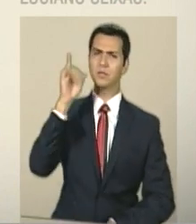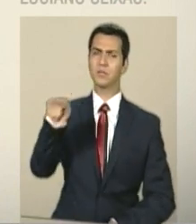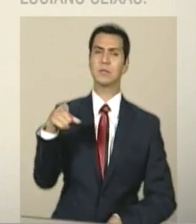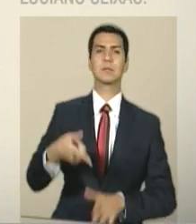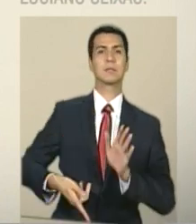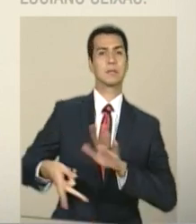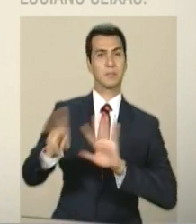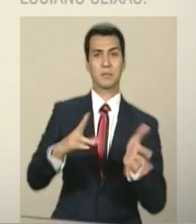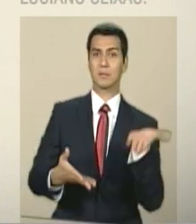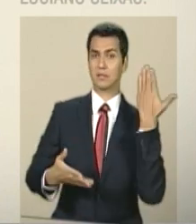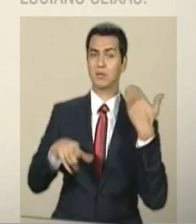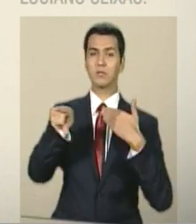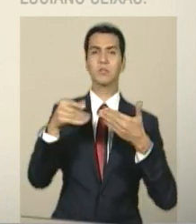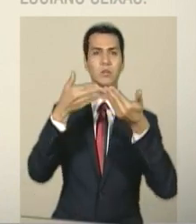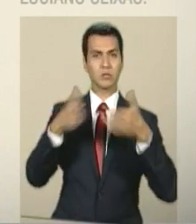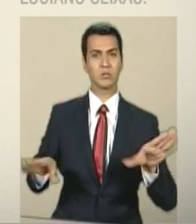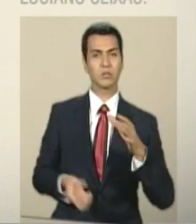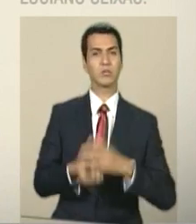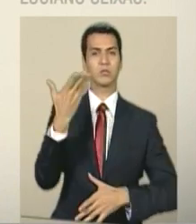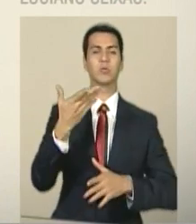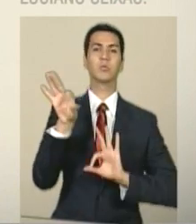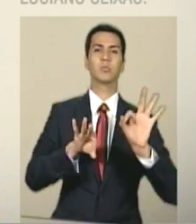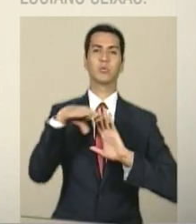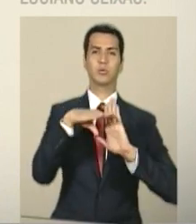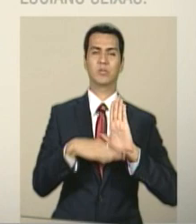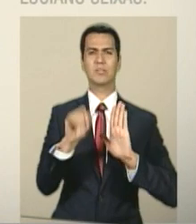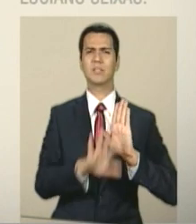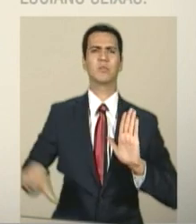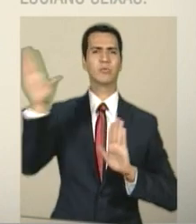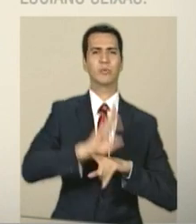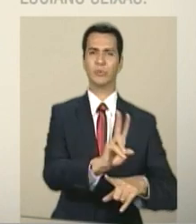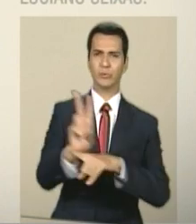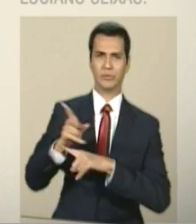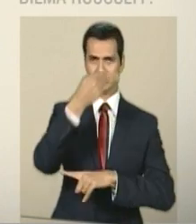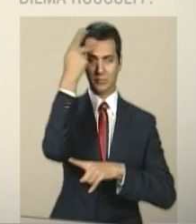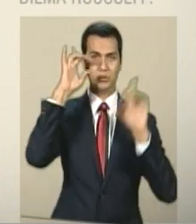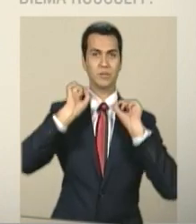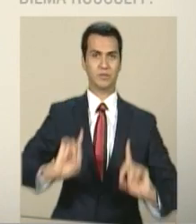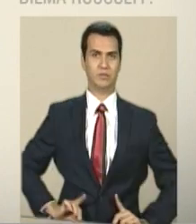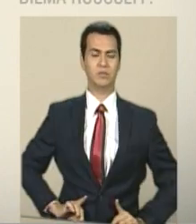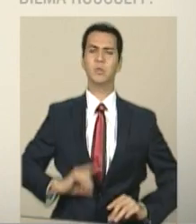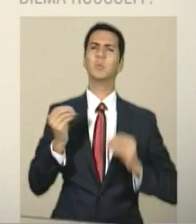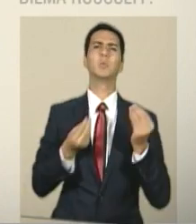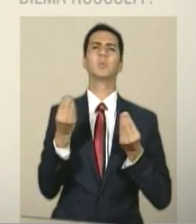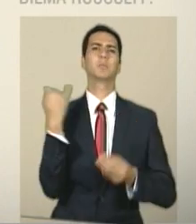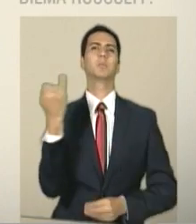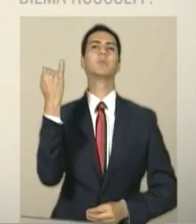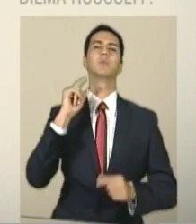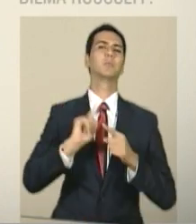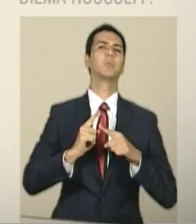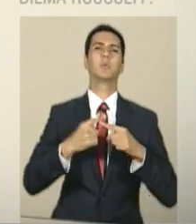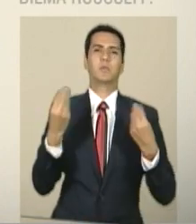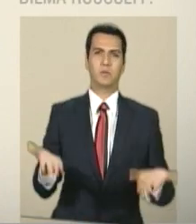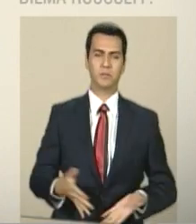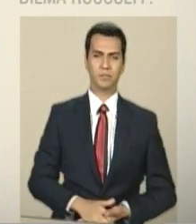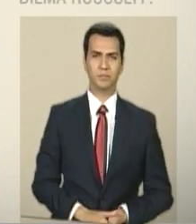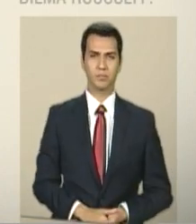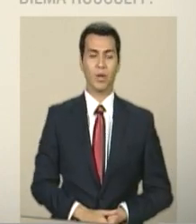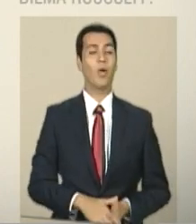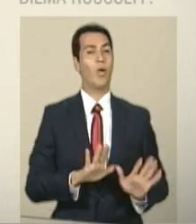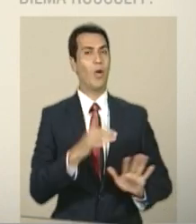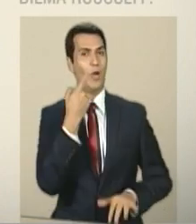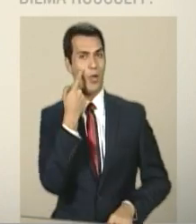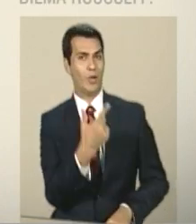plano nacional dos direitos da pessoa com deficiência qual a importância desse plano olha Luciano viver sem limite é um grande